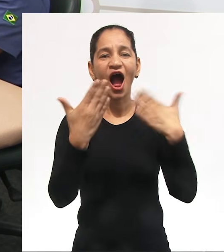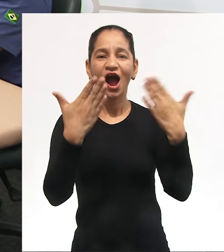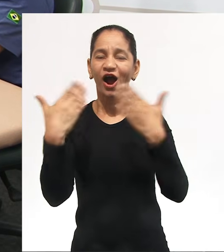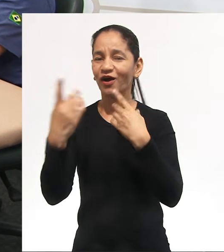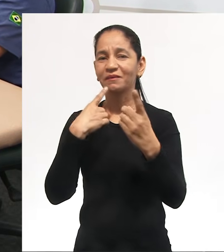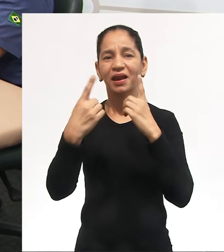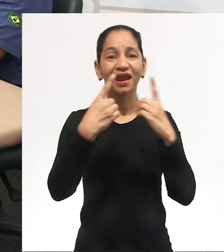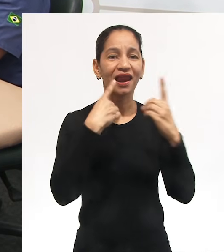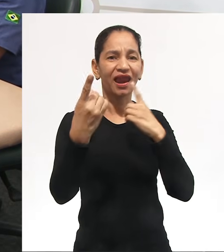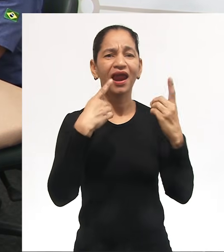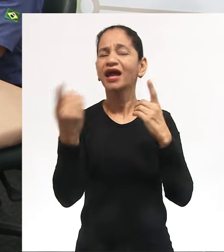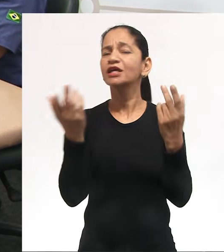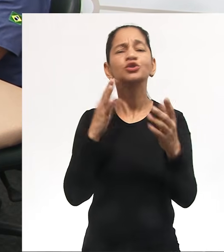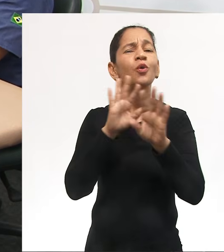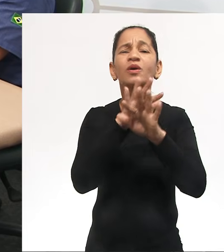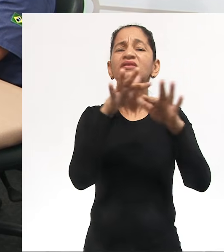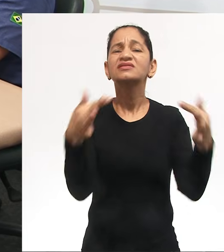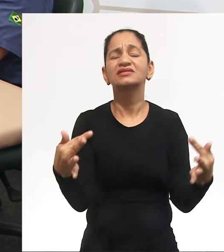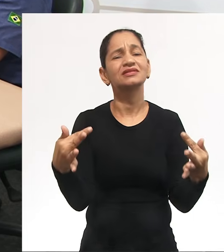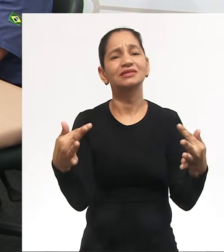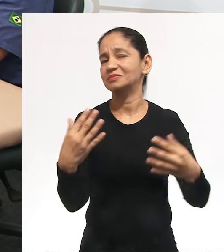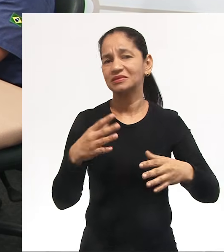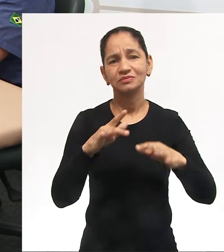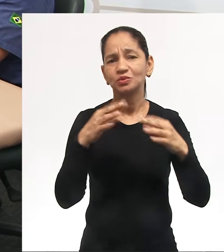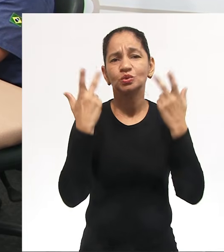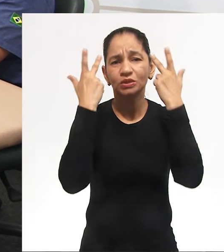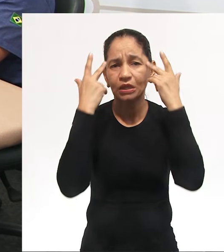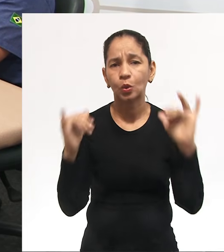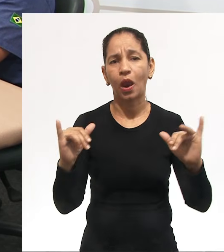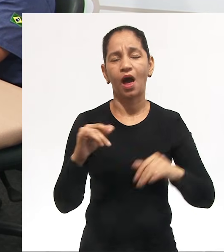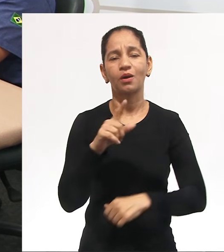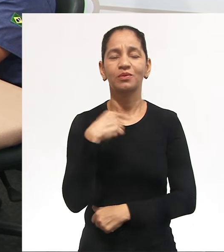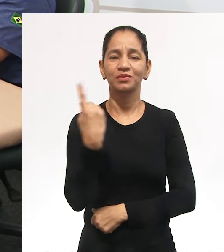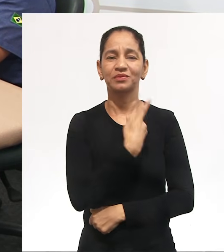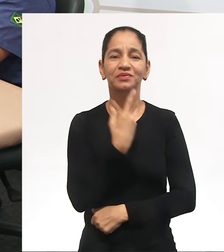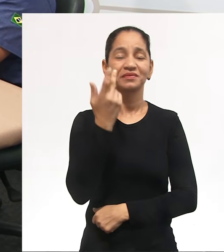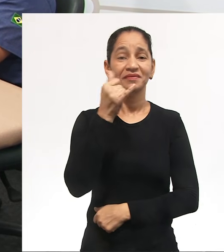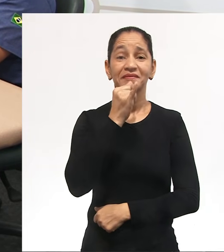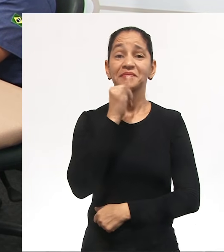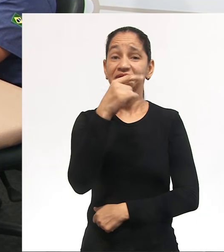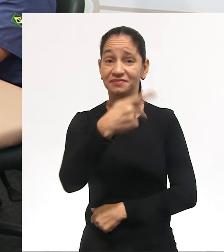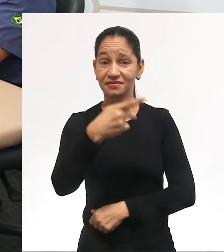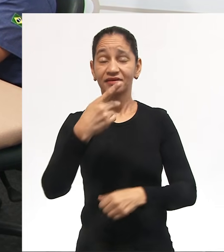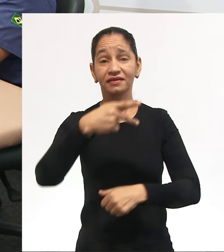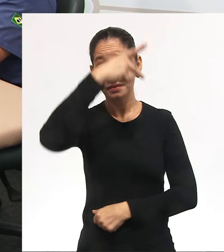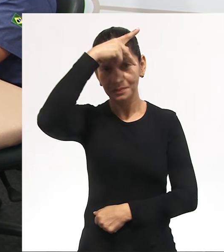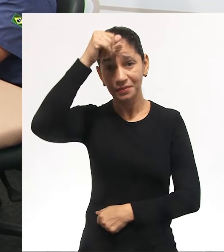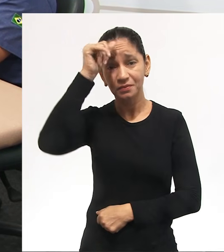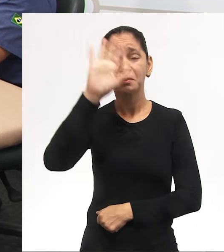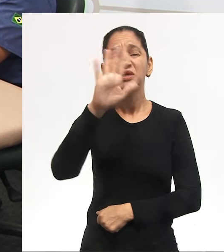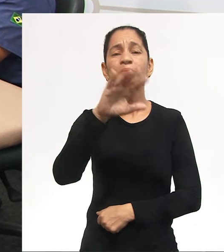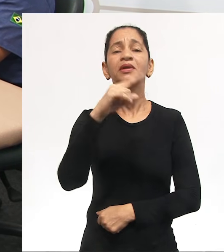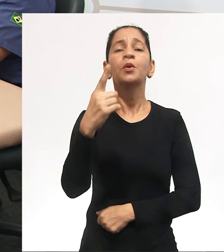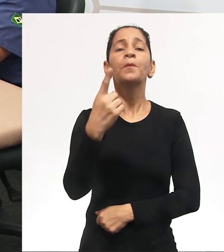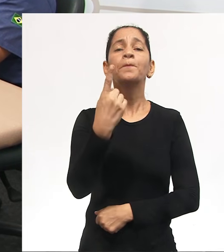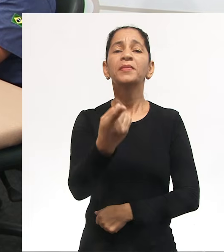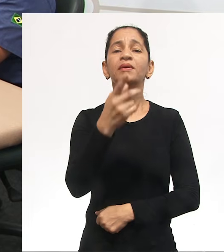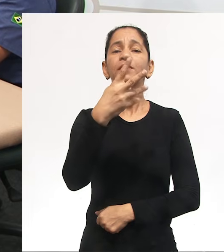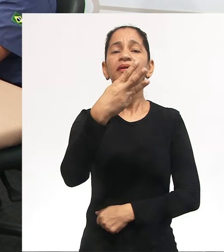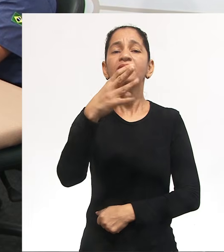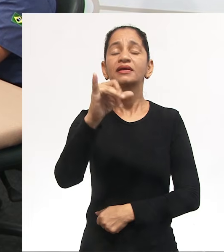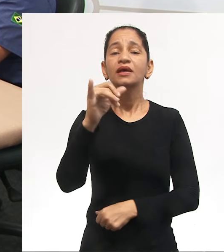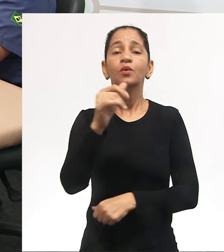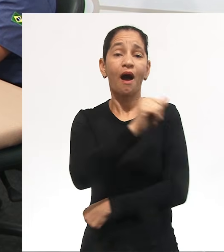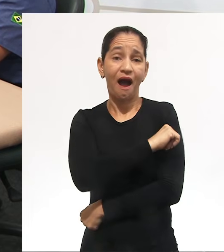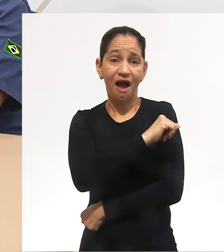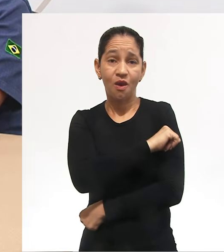Pode É. Sim. continuar, a nossa aqui é um diálogo, sinta-se à vontade. Então, lá a rede municipal, ela tem